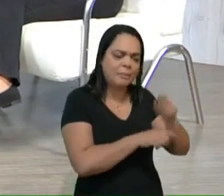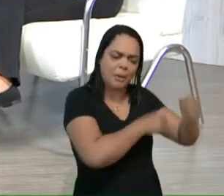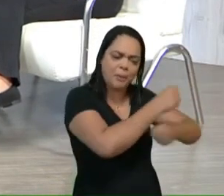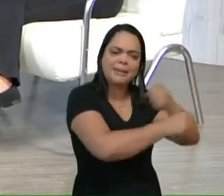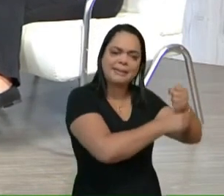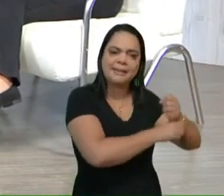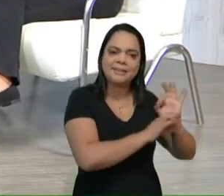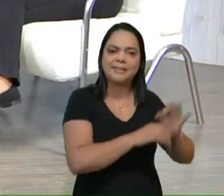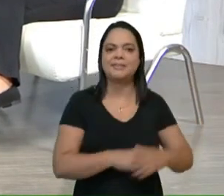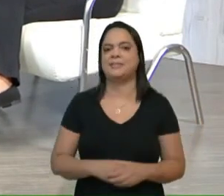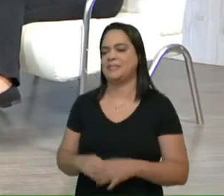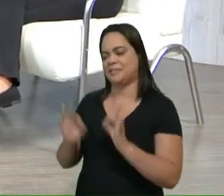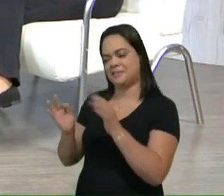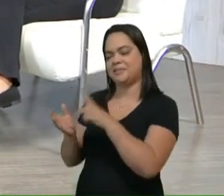né cza precisamos